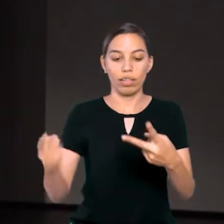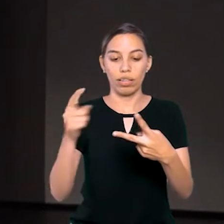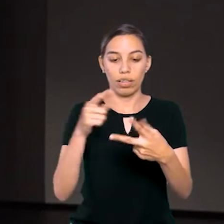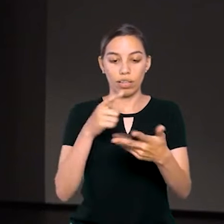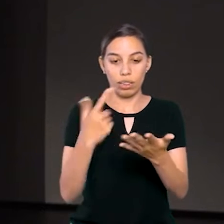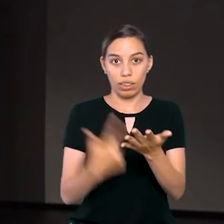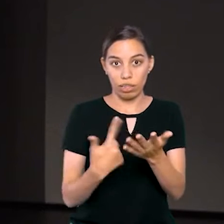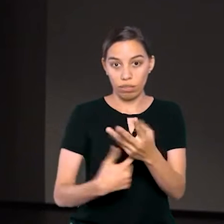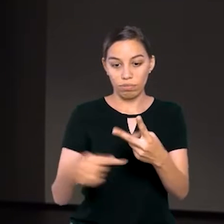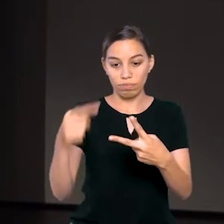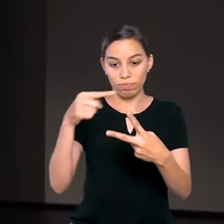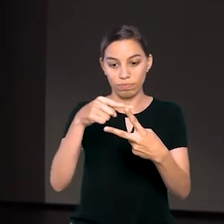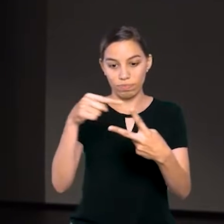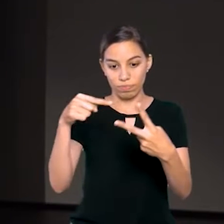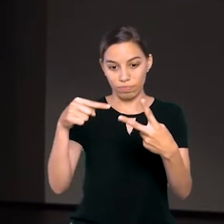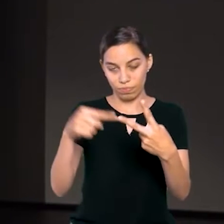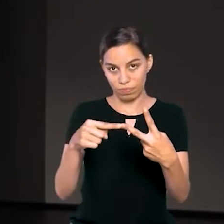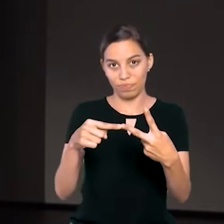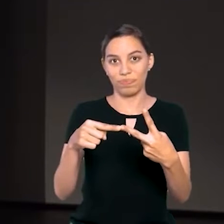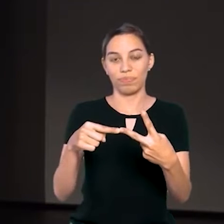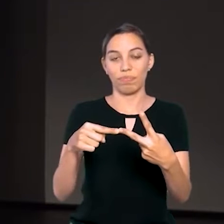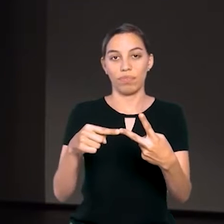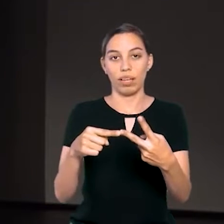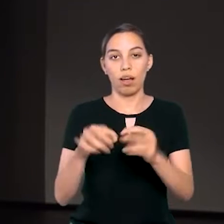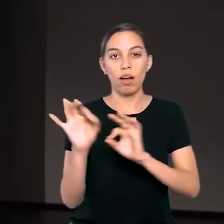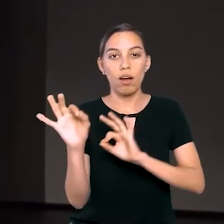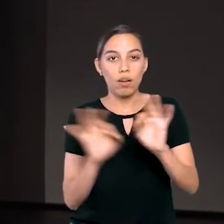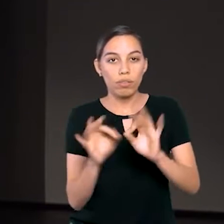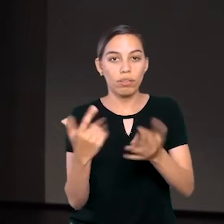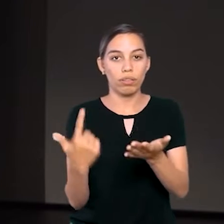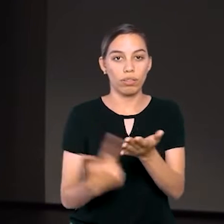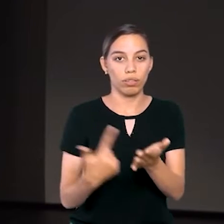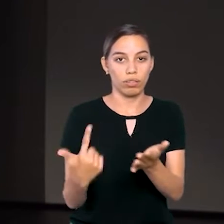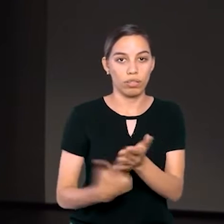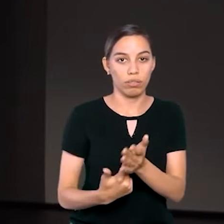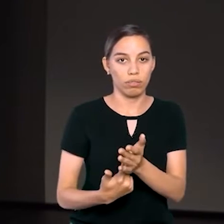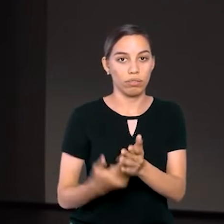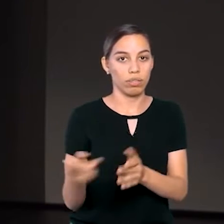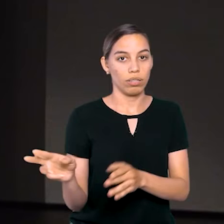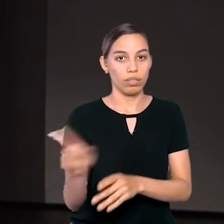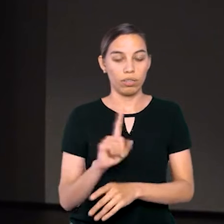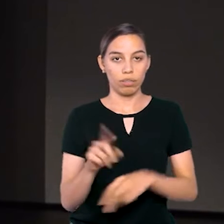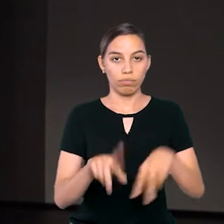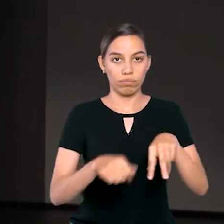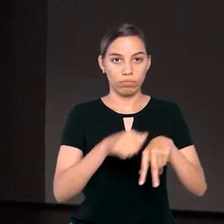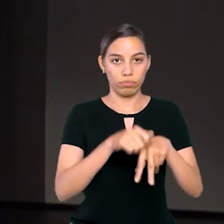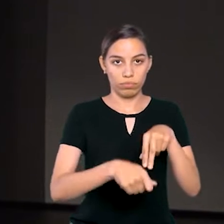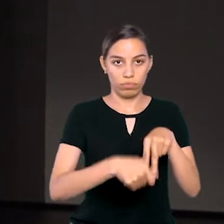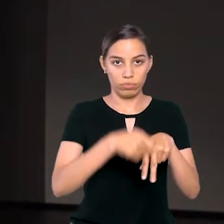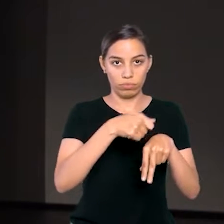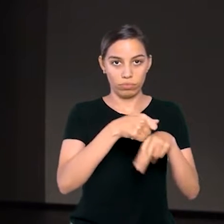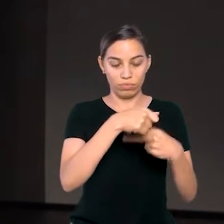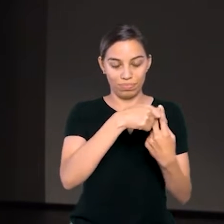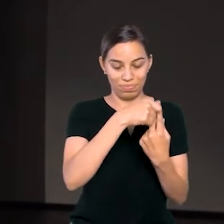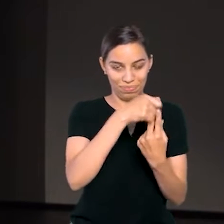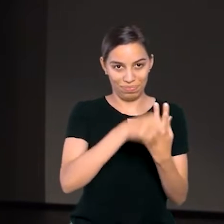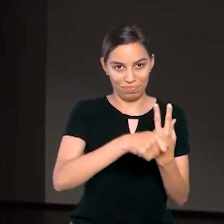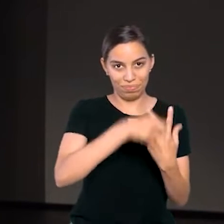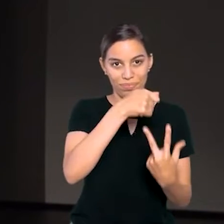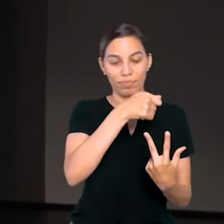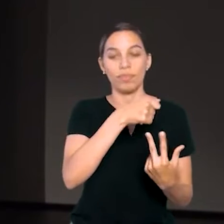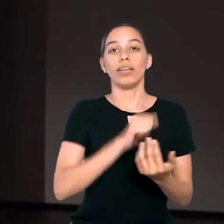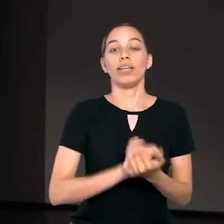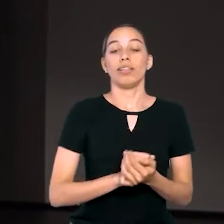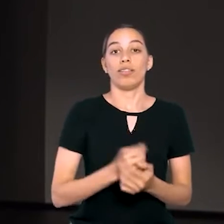Jatã Jaterê, o Saci é Guarani, organizadora do livro Não Monogamia LGBT e autora de capítulos